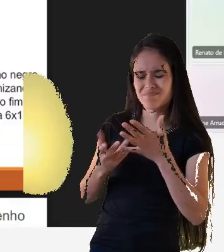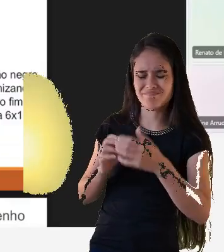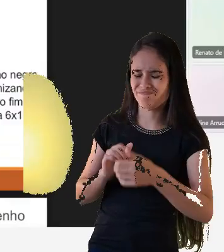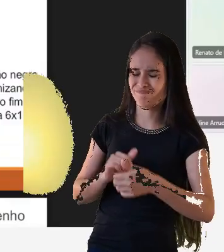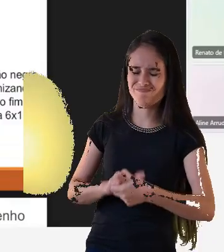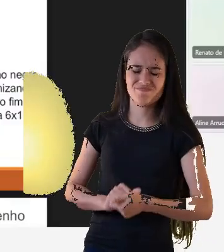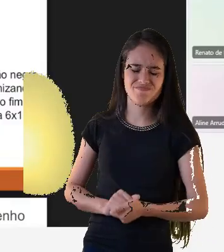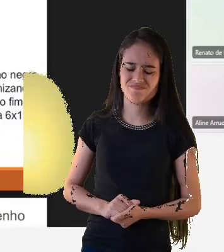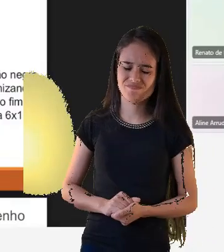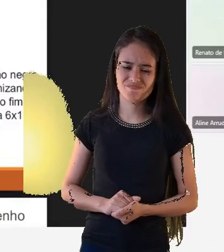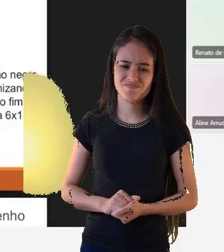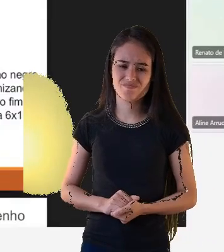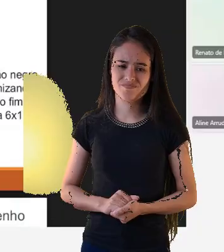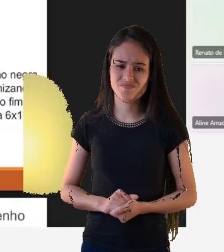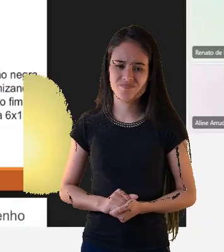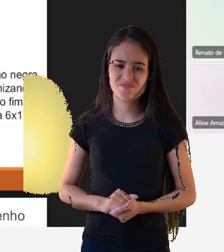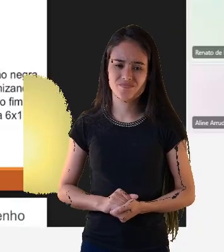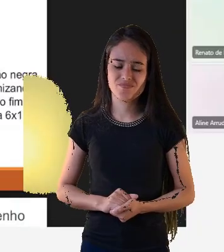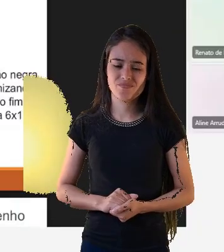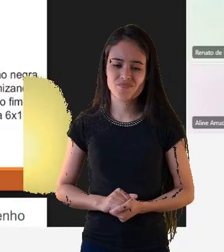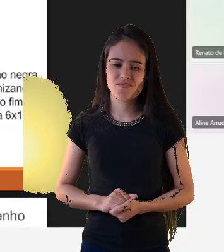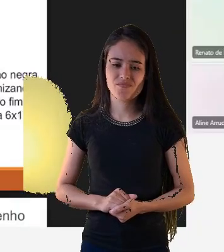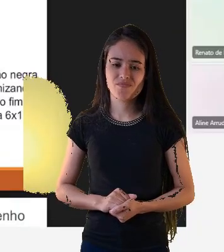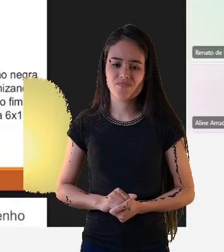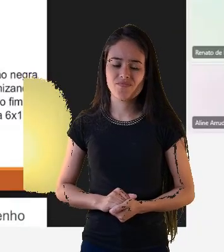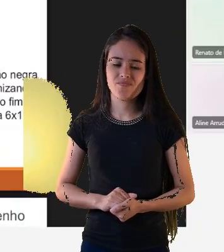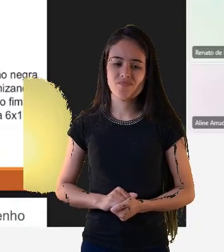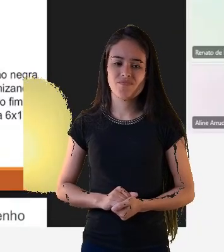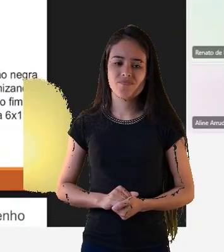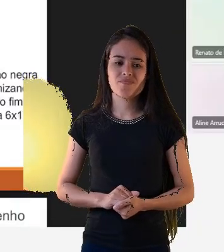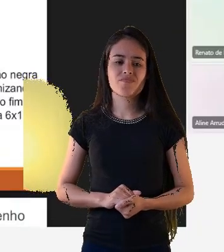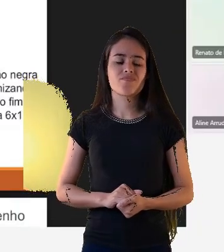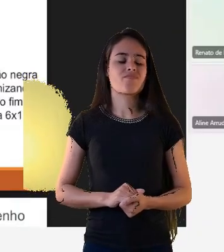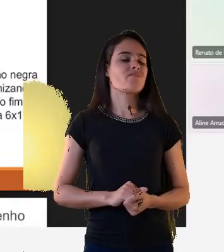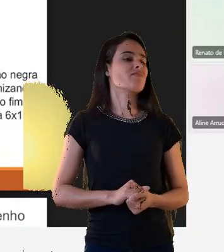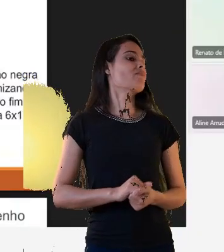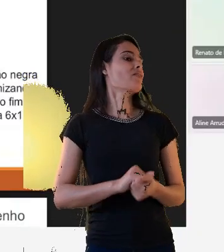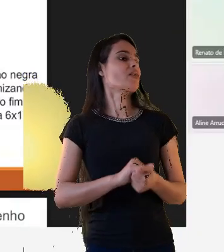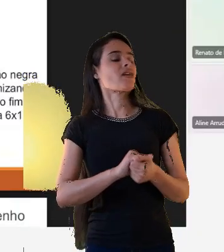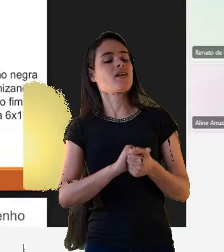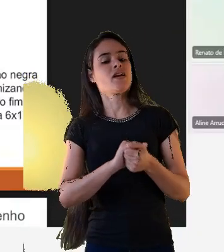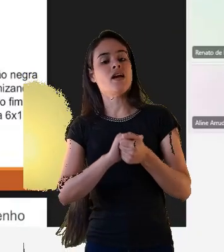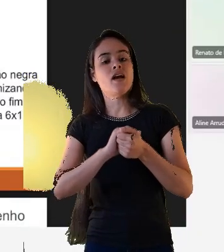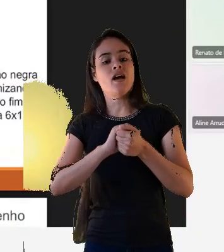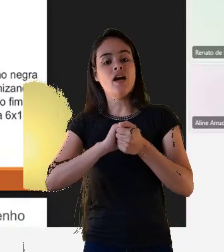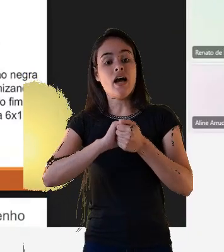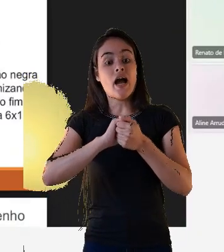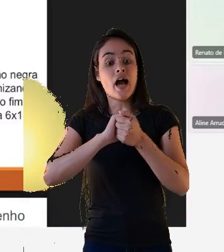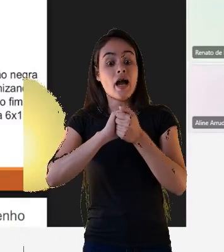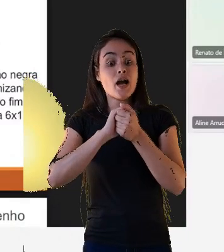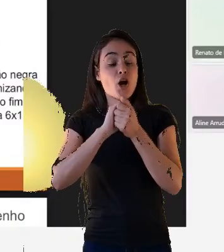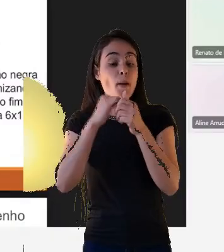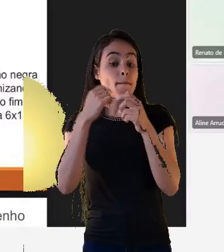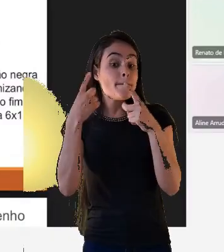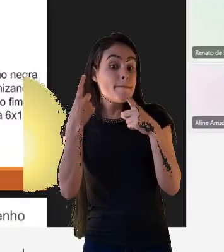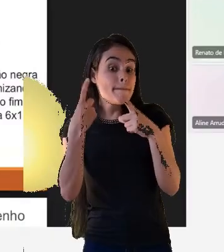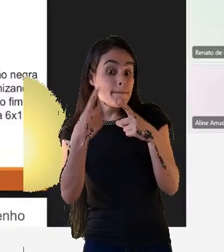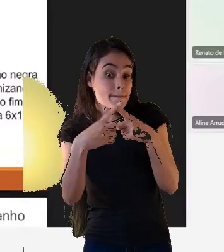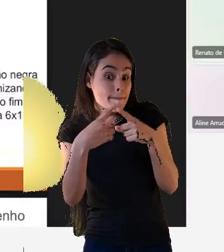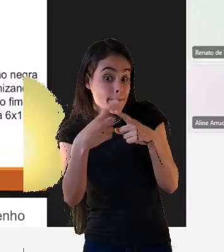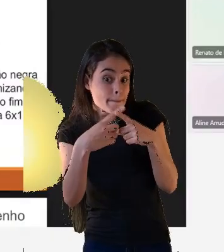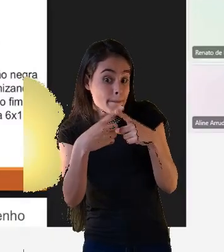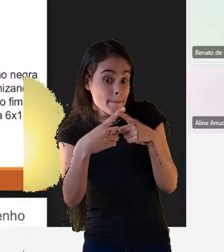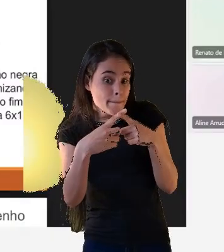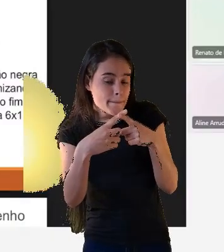fazerem comentários, né, sobre a minha pessoa. Então, esse ranço colonial,